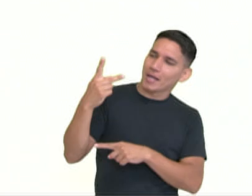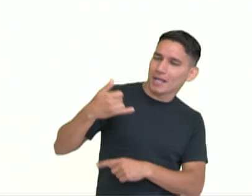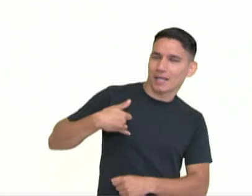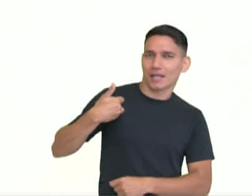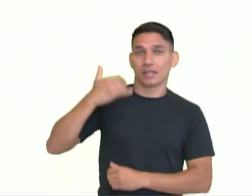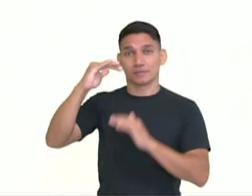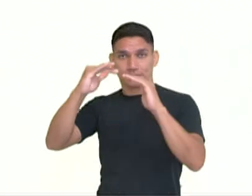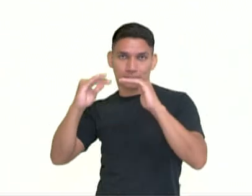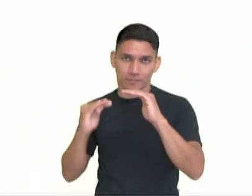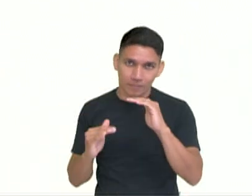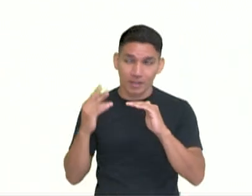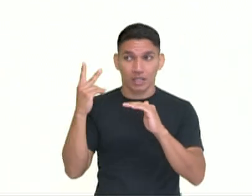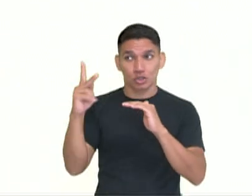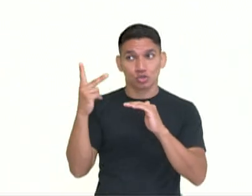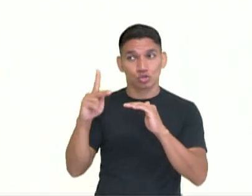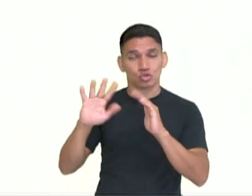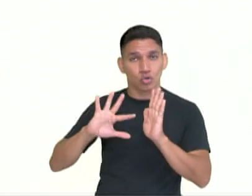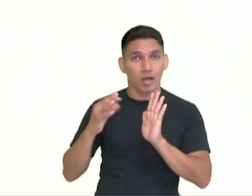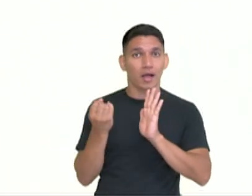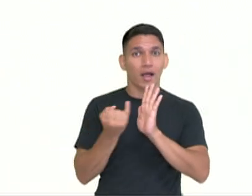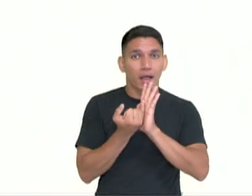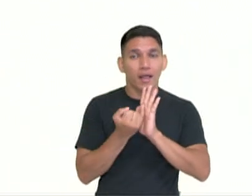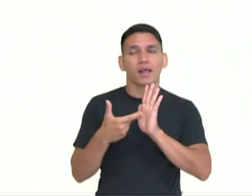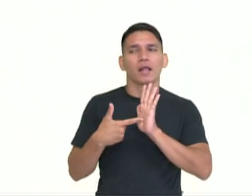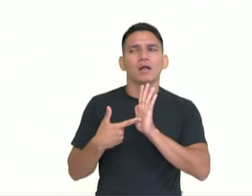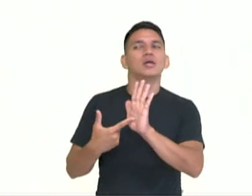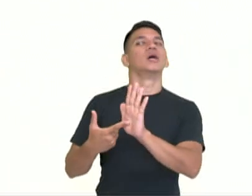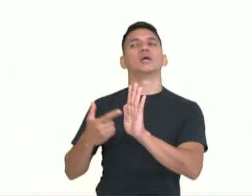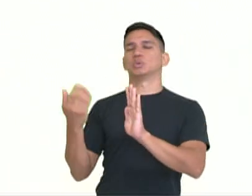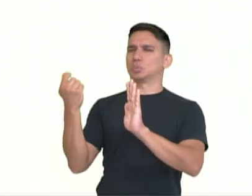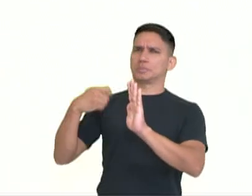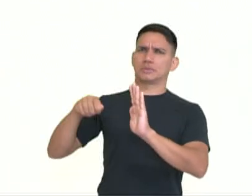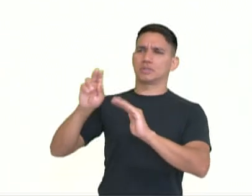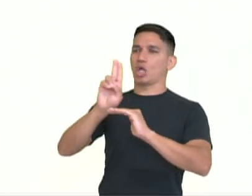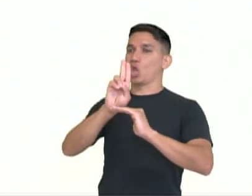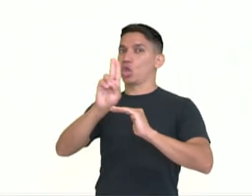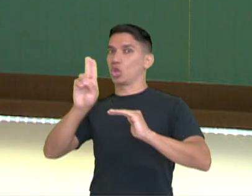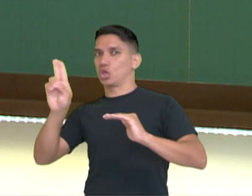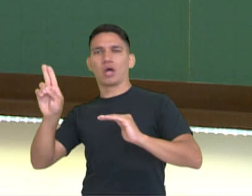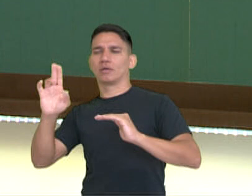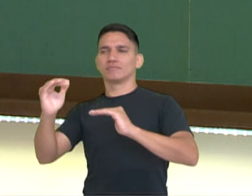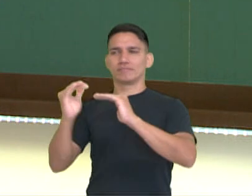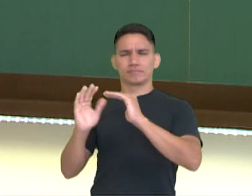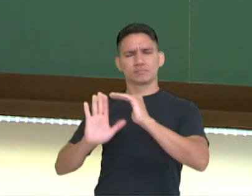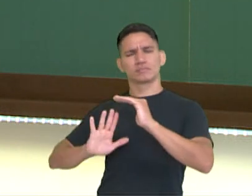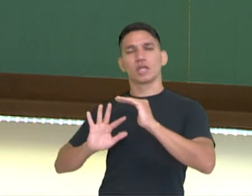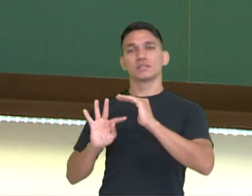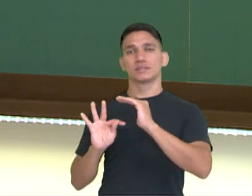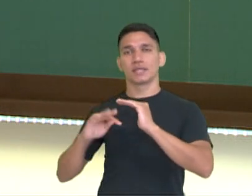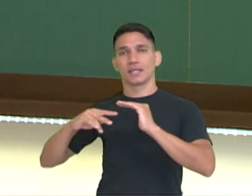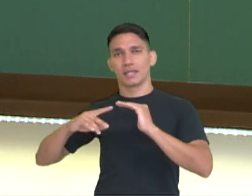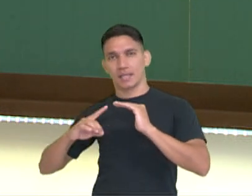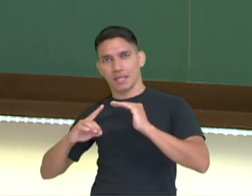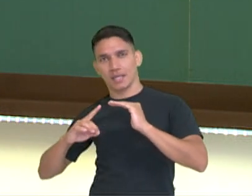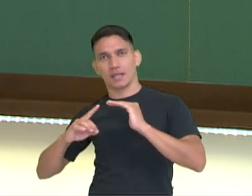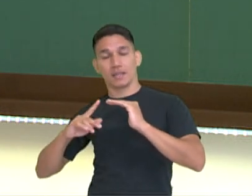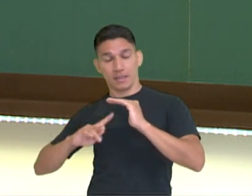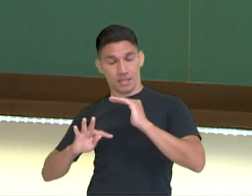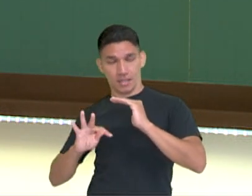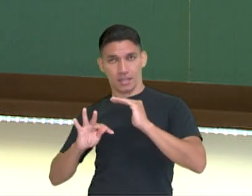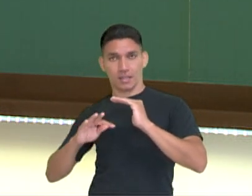idade, teve a sua identidade preservada, então só foi colocado ali na notícia para a gente as iniciais do nome